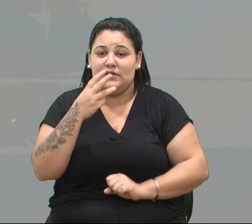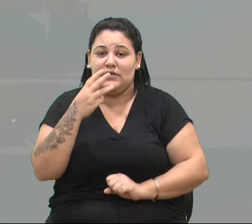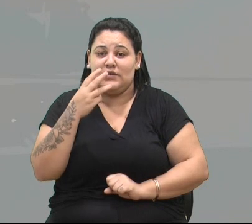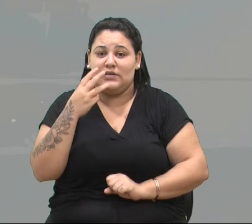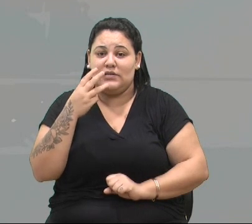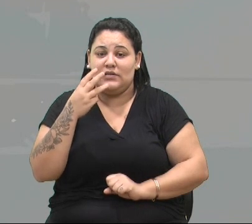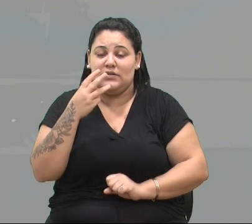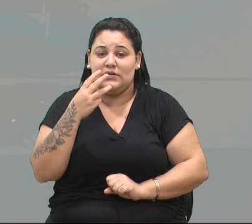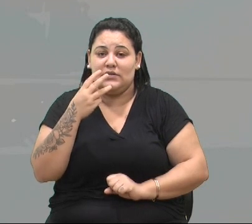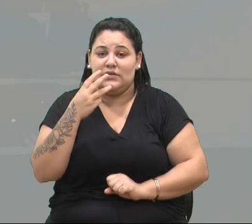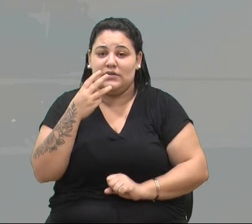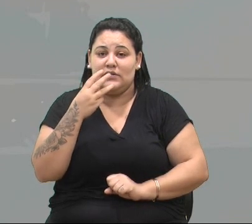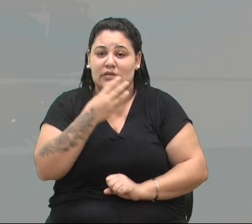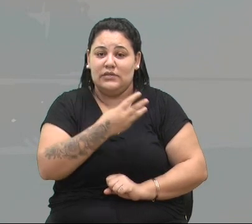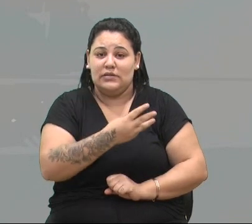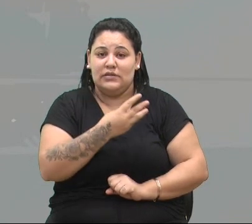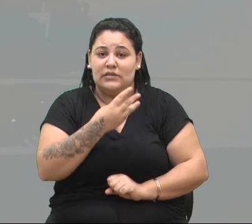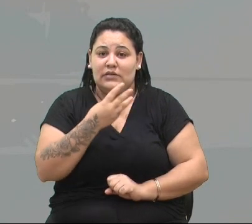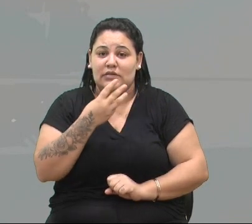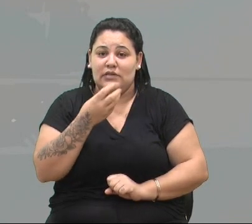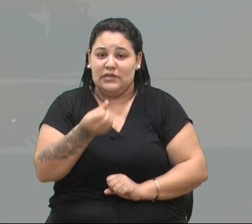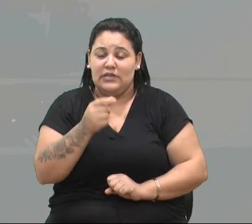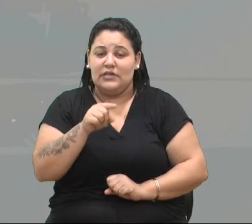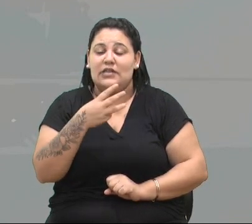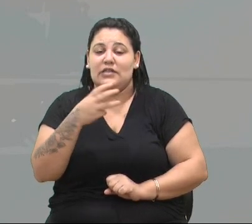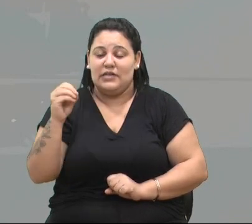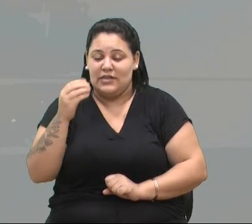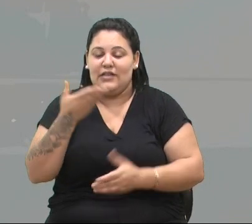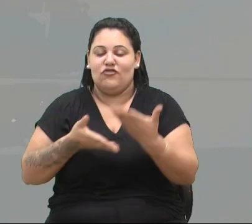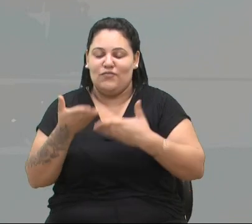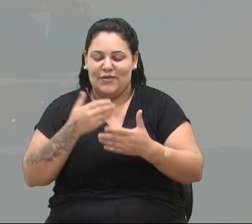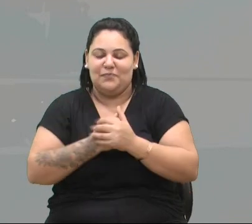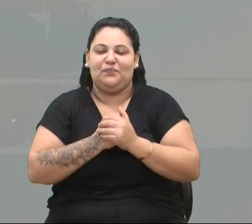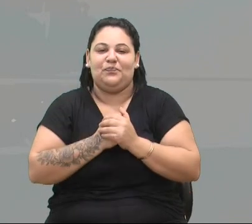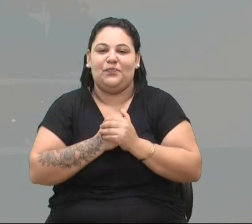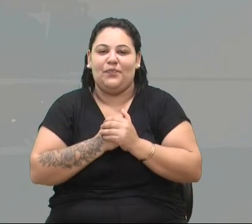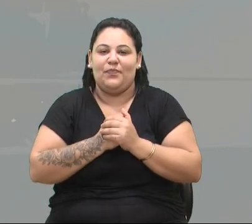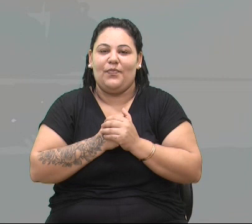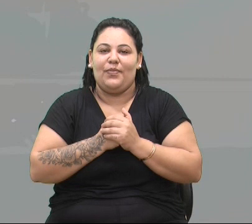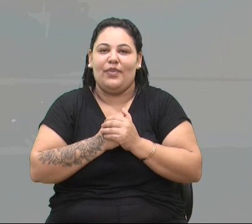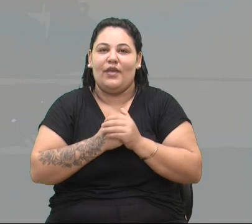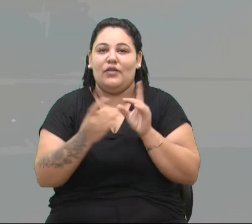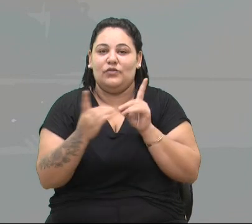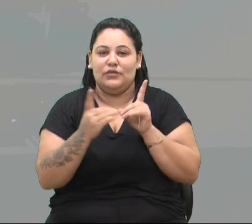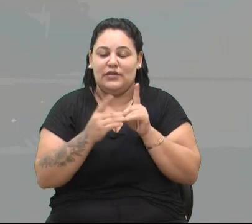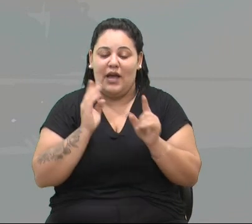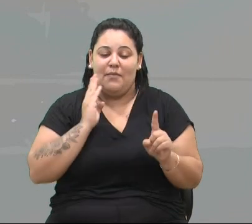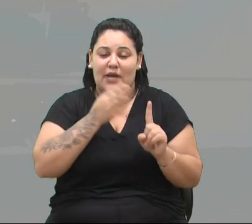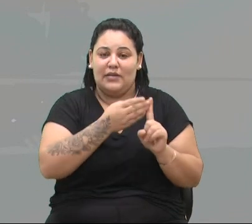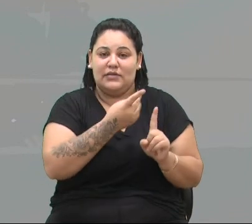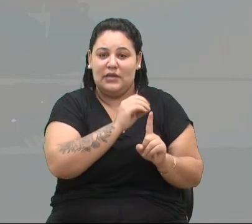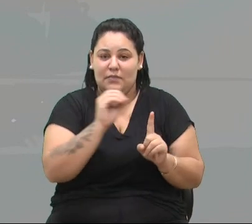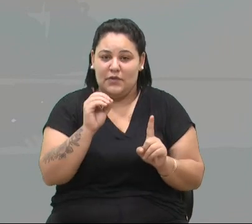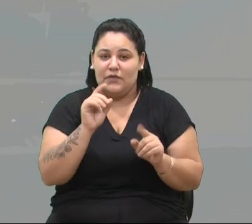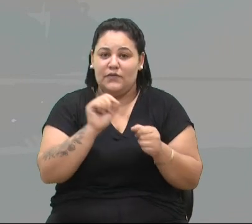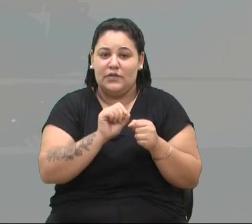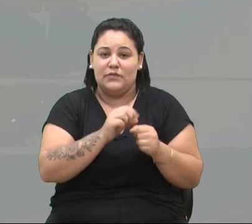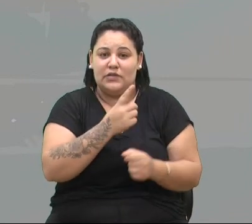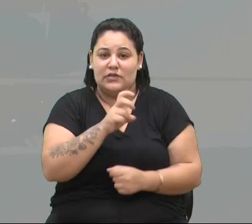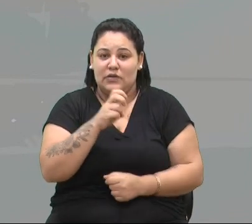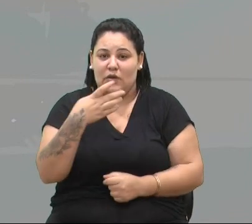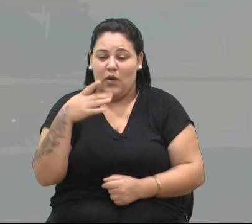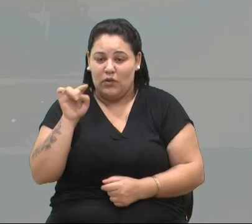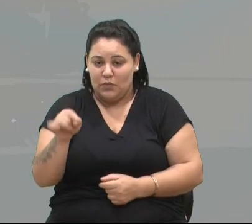passar. Serviços odontológicos, atendimentos, consultas, a meta era 100 mil, fizemos 154 mil. Ó,